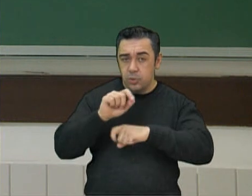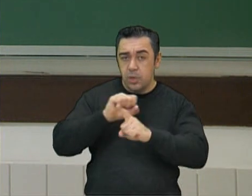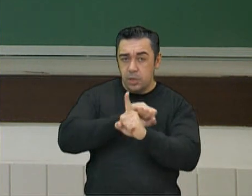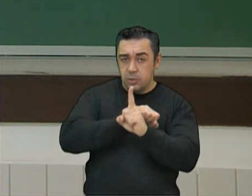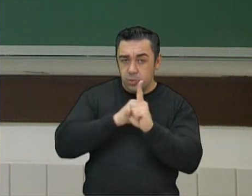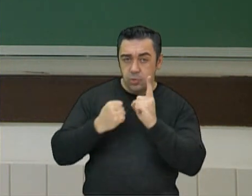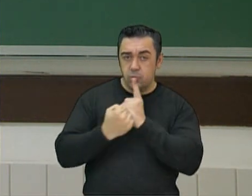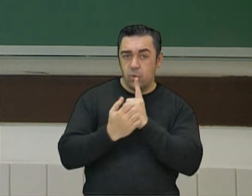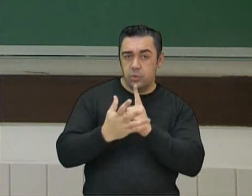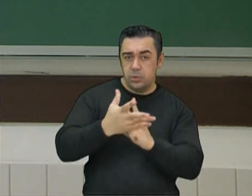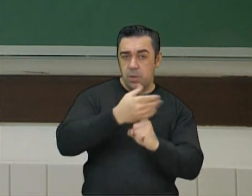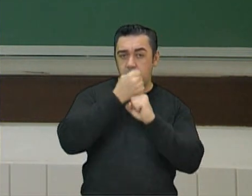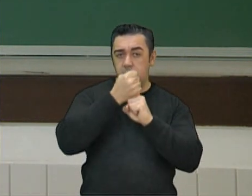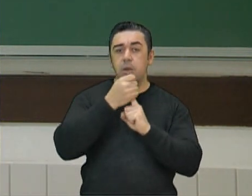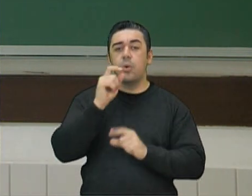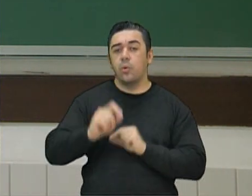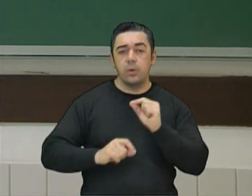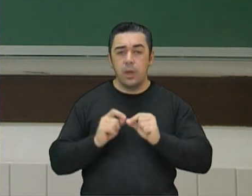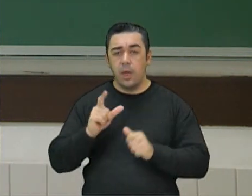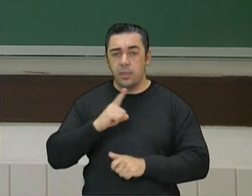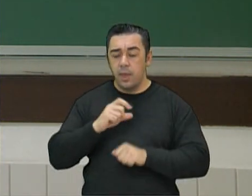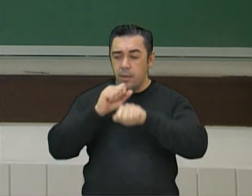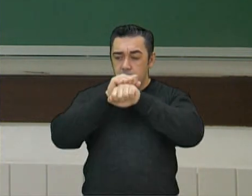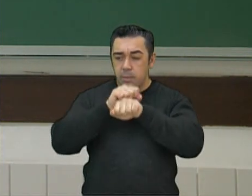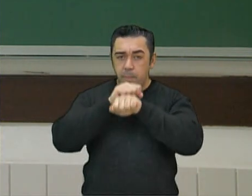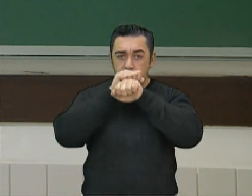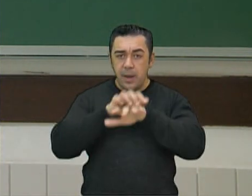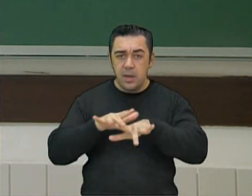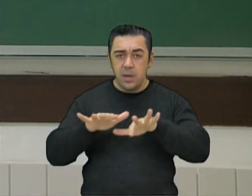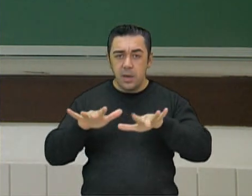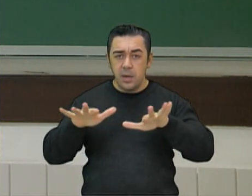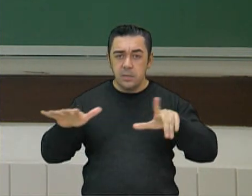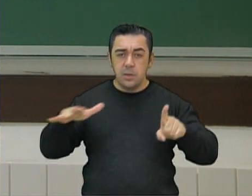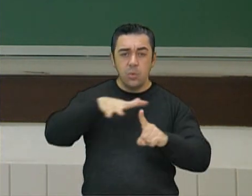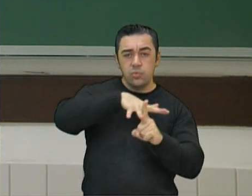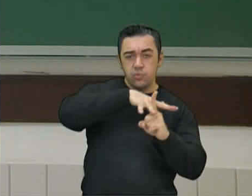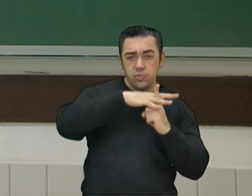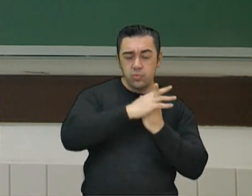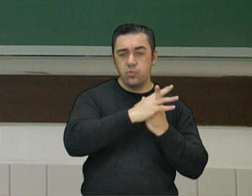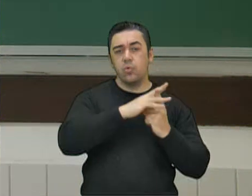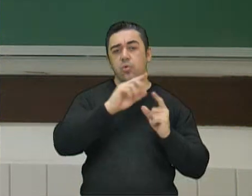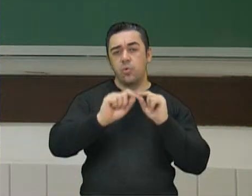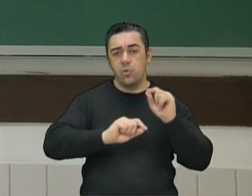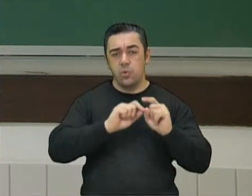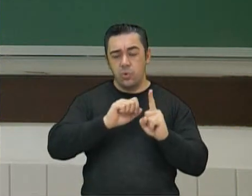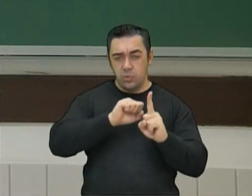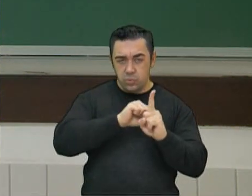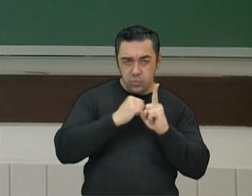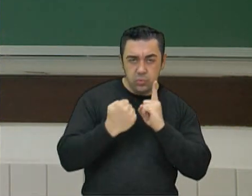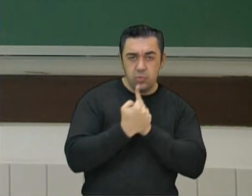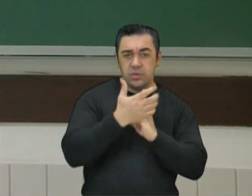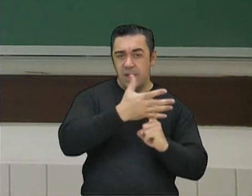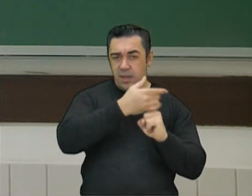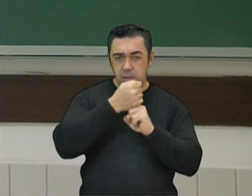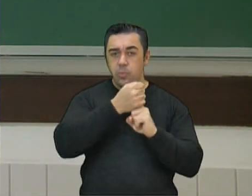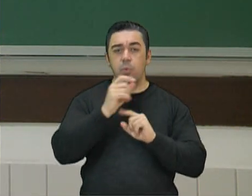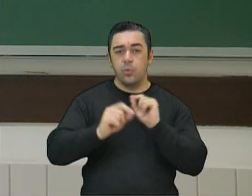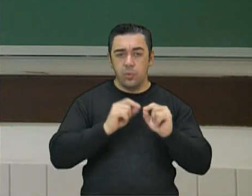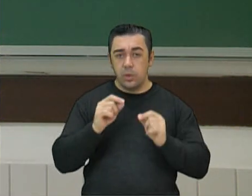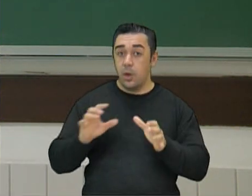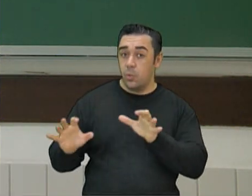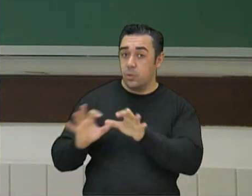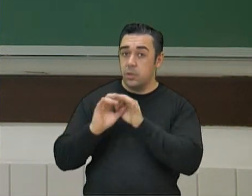deveriam trabalhar na expansão do socialismo pelo mundo. Lembre, países socialistas liderados pela